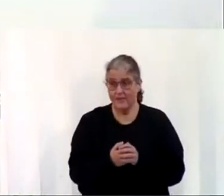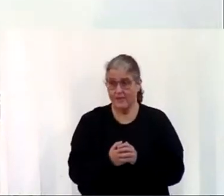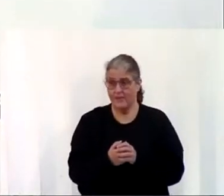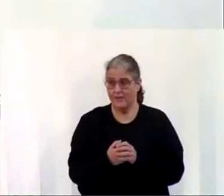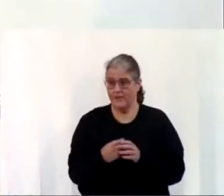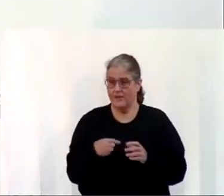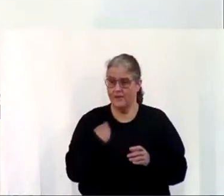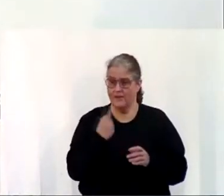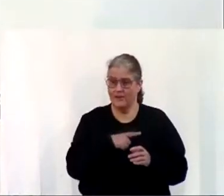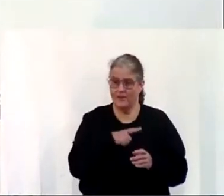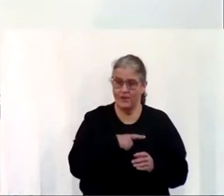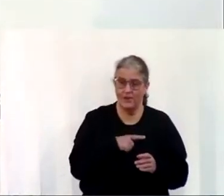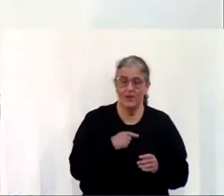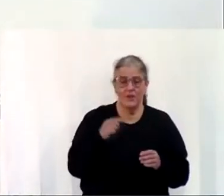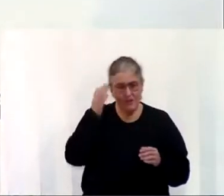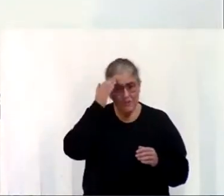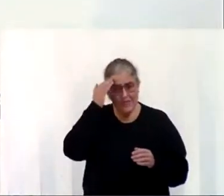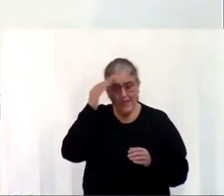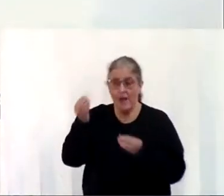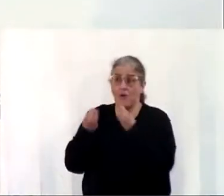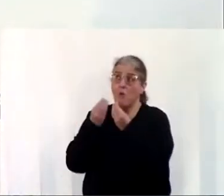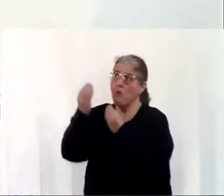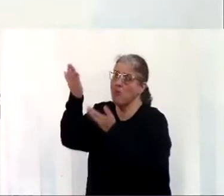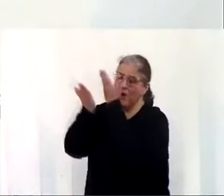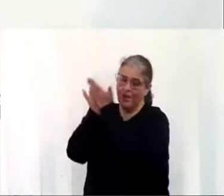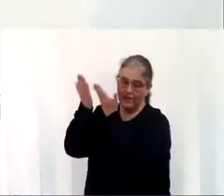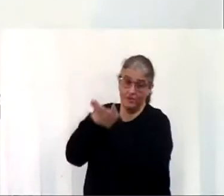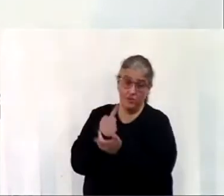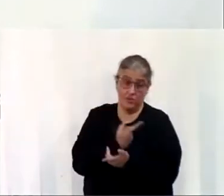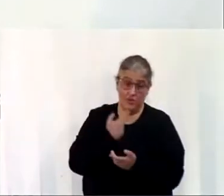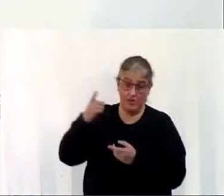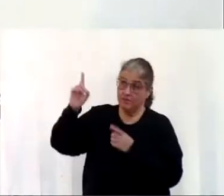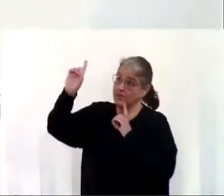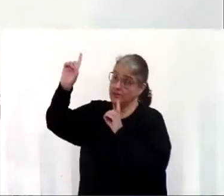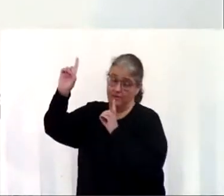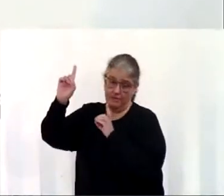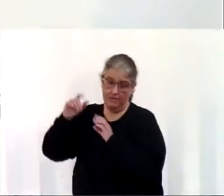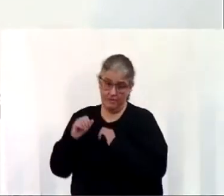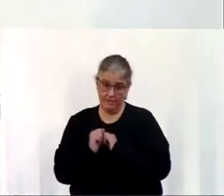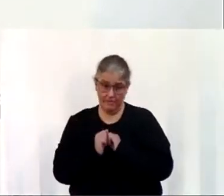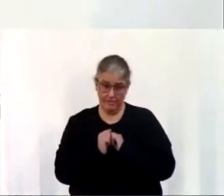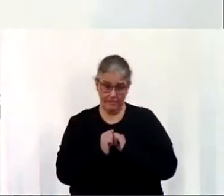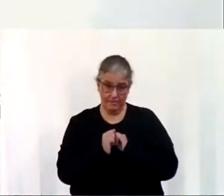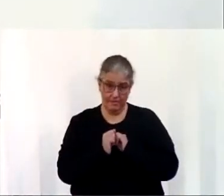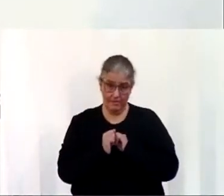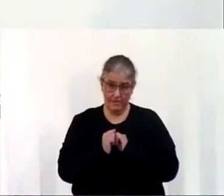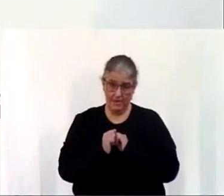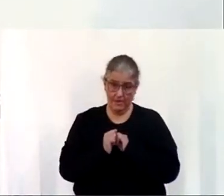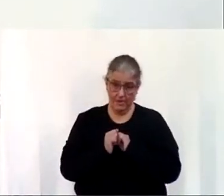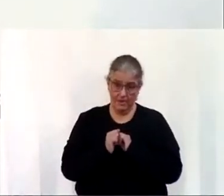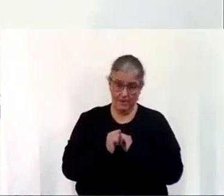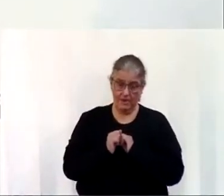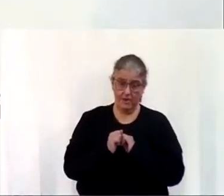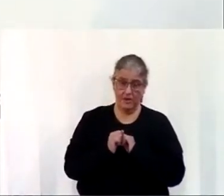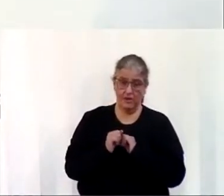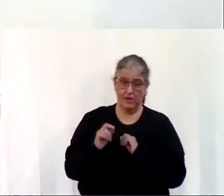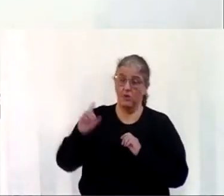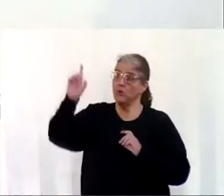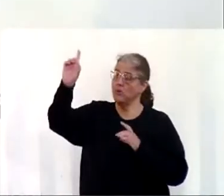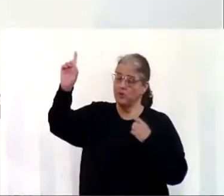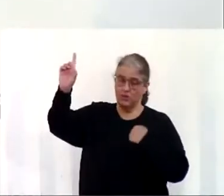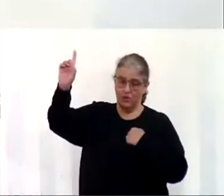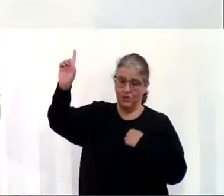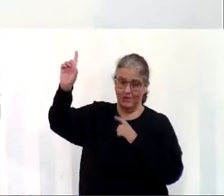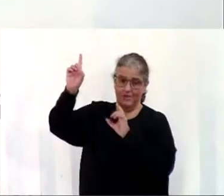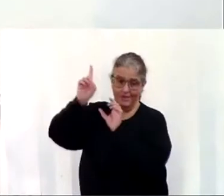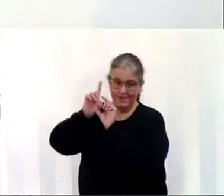está a nossa relação com Deus? Ela tem melhorado, ela tem piorado? A minha intenção como pastor dessa igreja, eu, colegiado